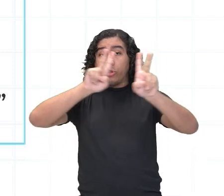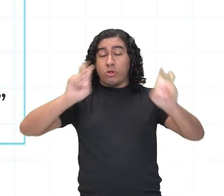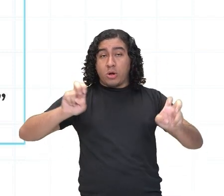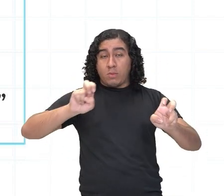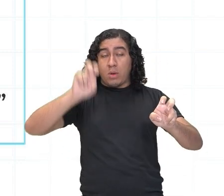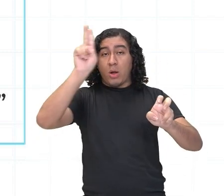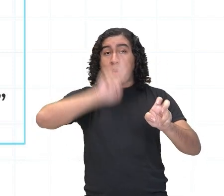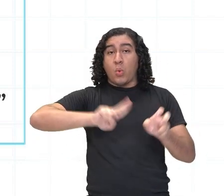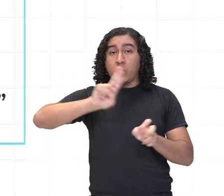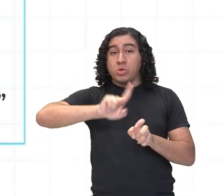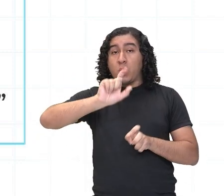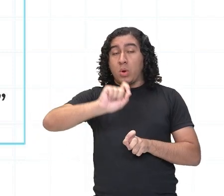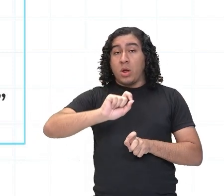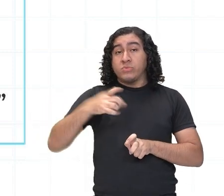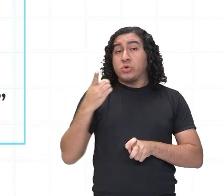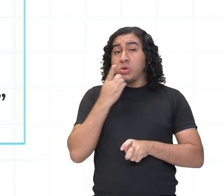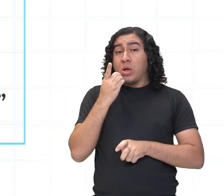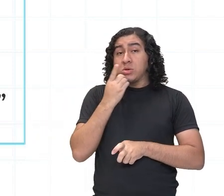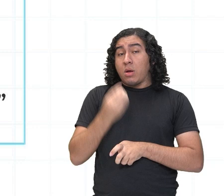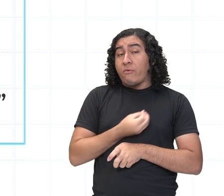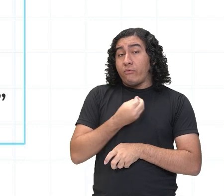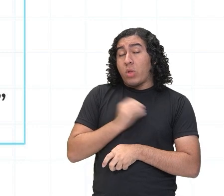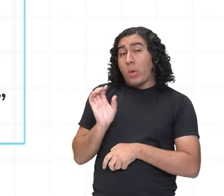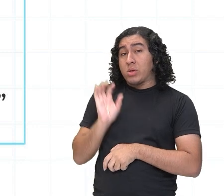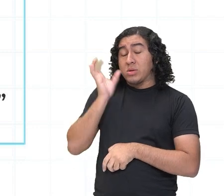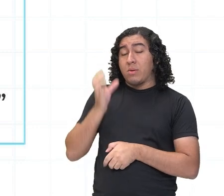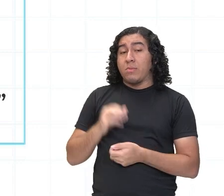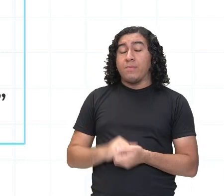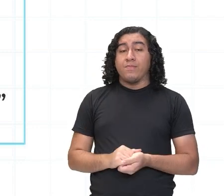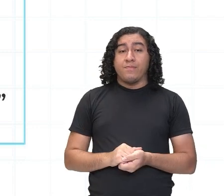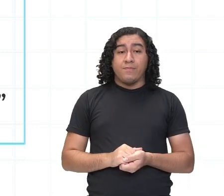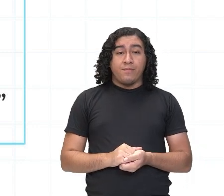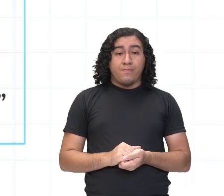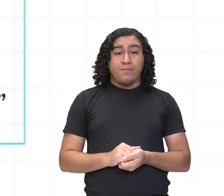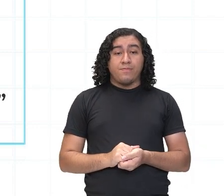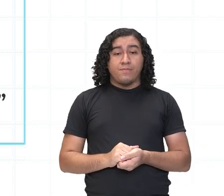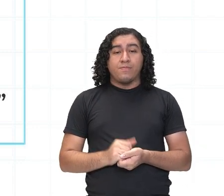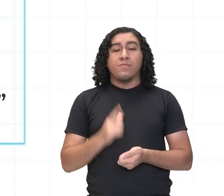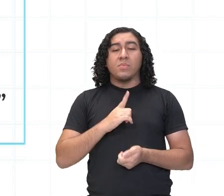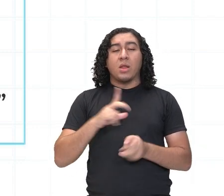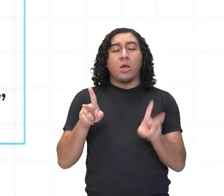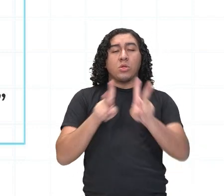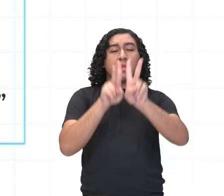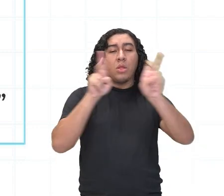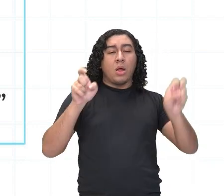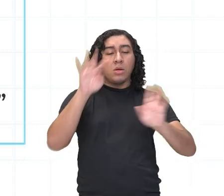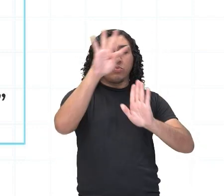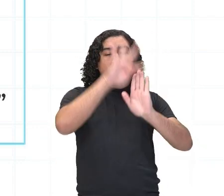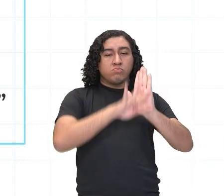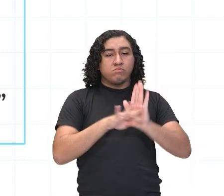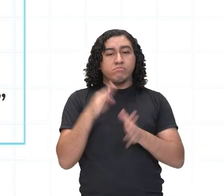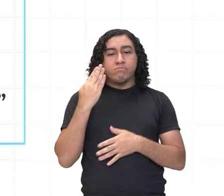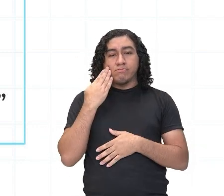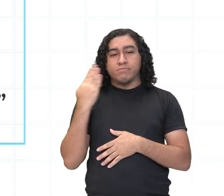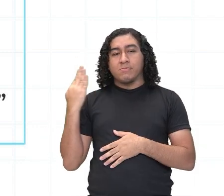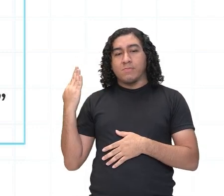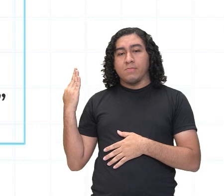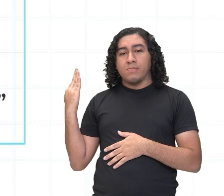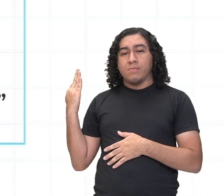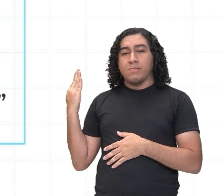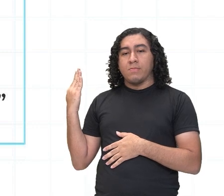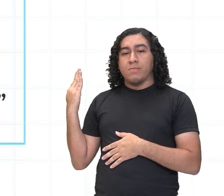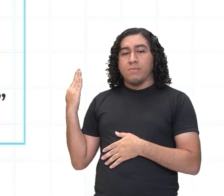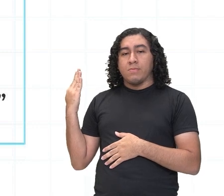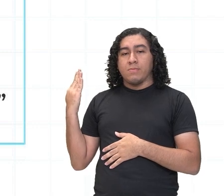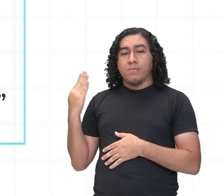cotidiana comum. O que ele faz? É provável que no dia 12 de junho, Dia Mundial de Combate ao Trabalho Infantil, uma criança